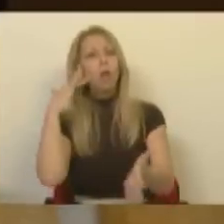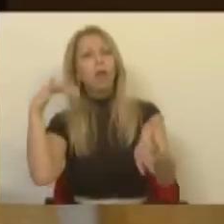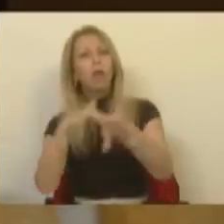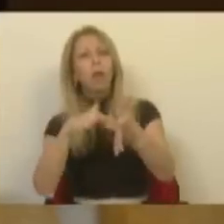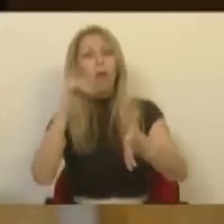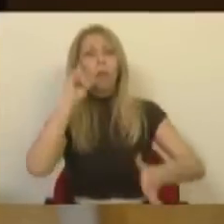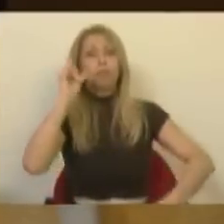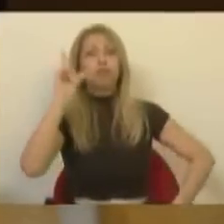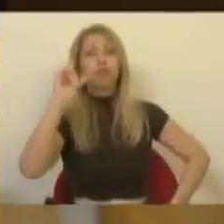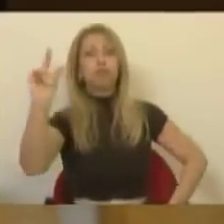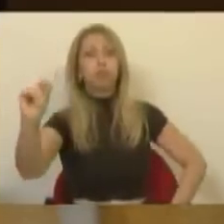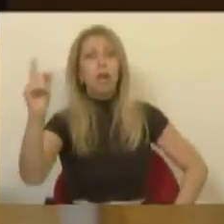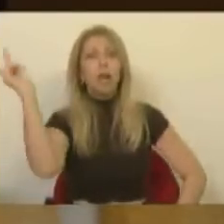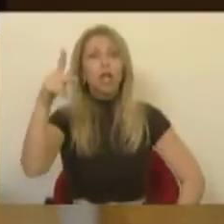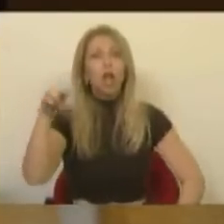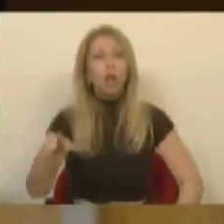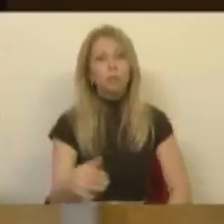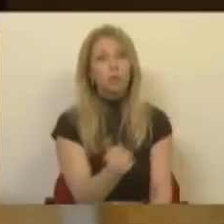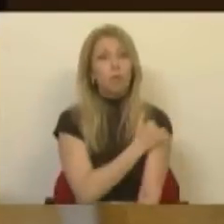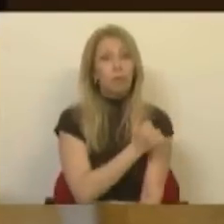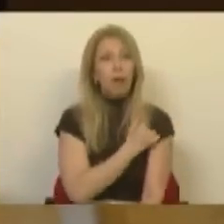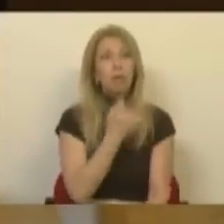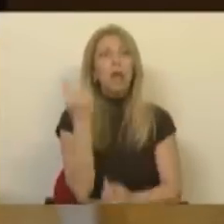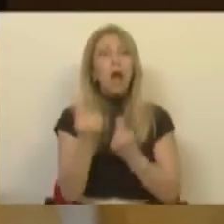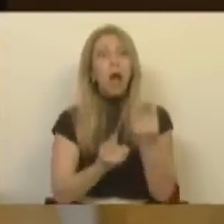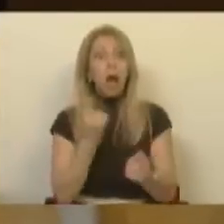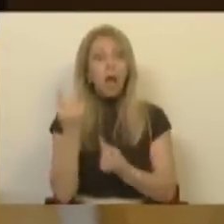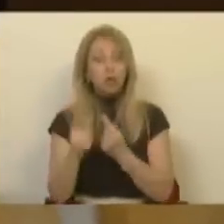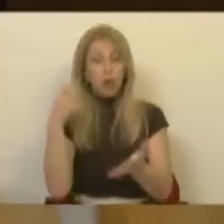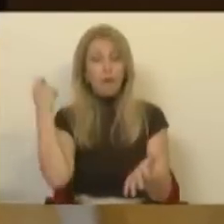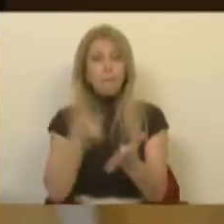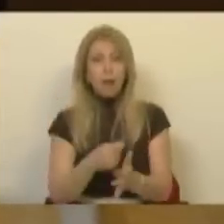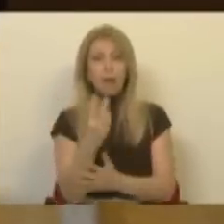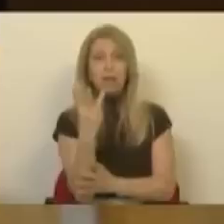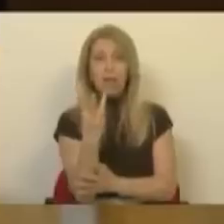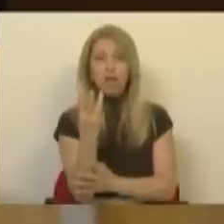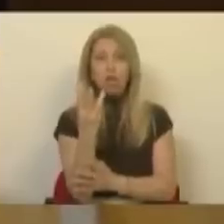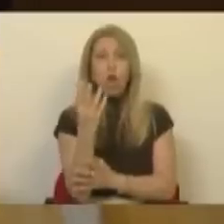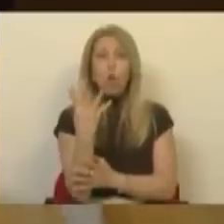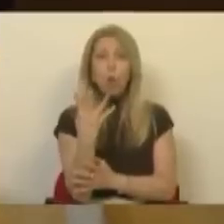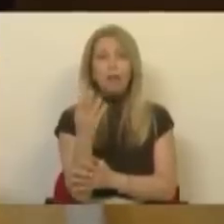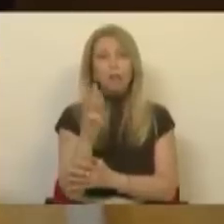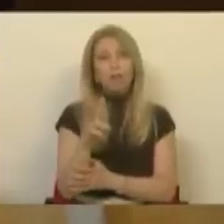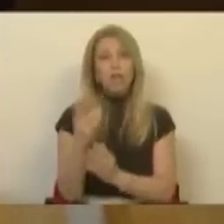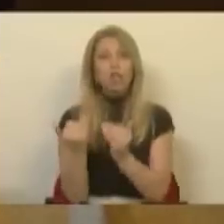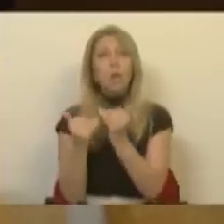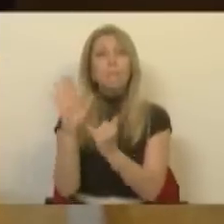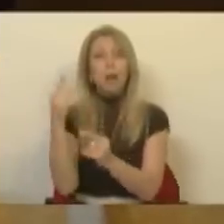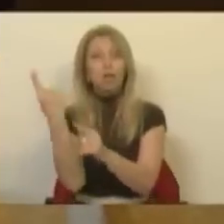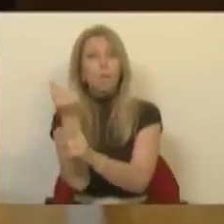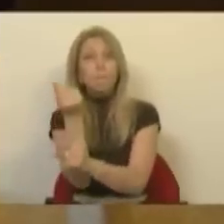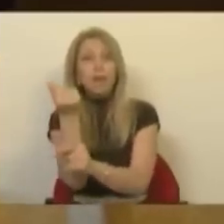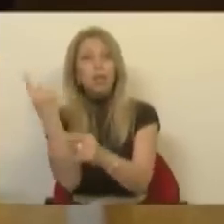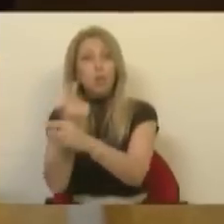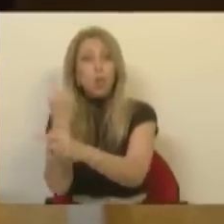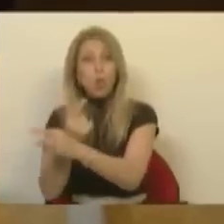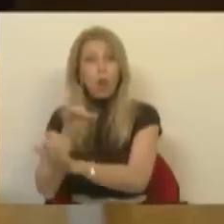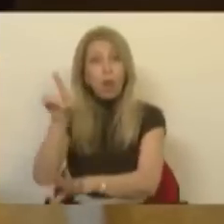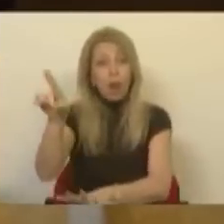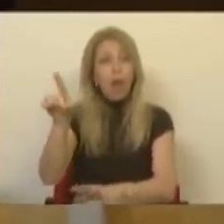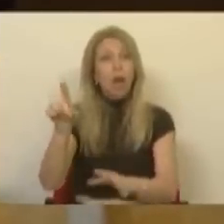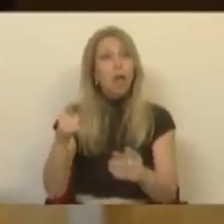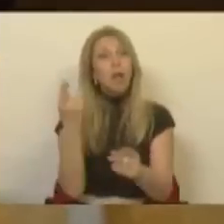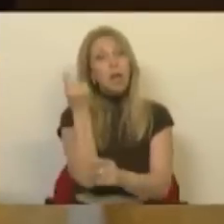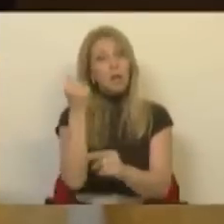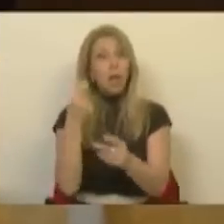tendo que pagar às vezes situações onde o poder de compra é três ou quatro vezes mais e quase não tem dinheiro para pagar eh o apartamento